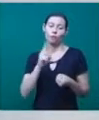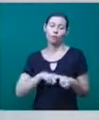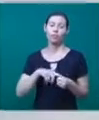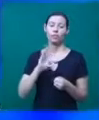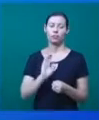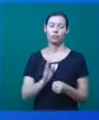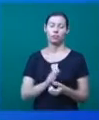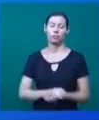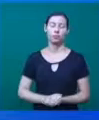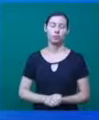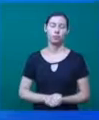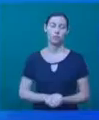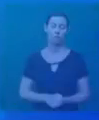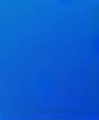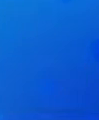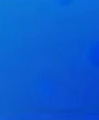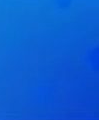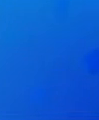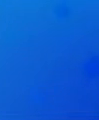volta já.